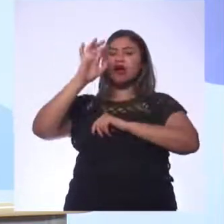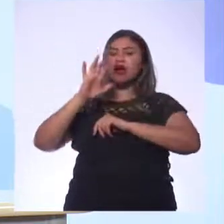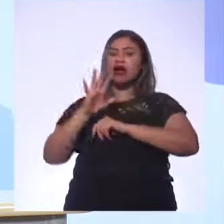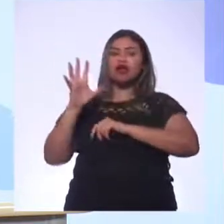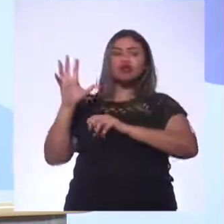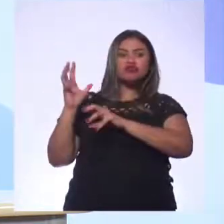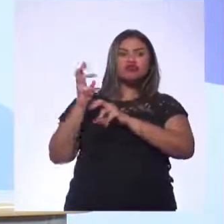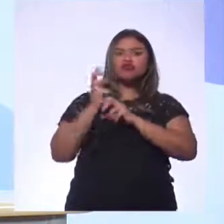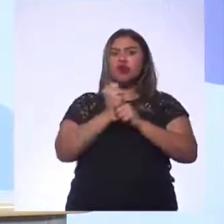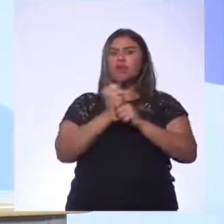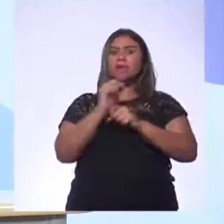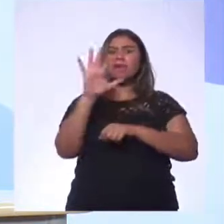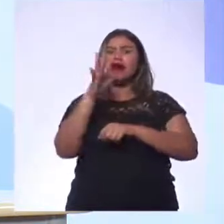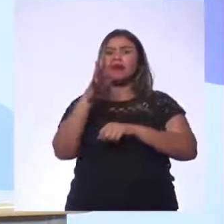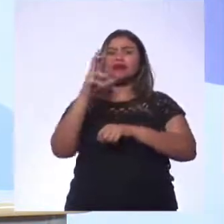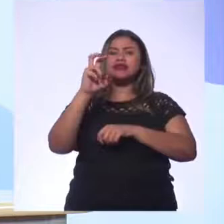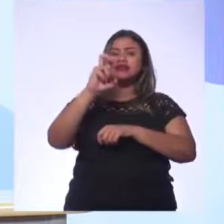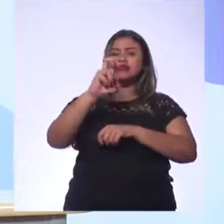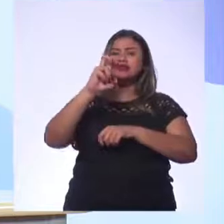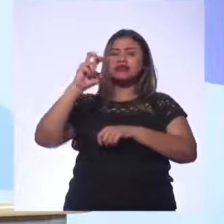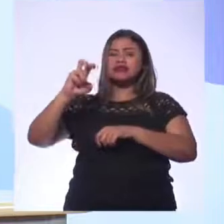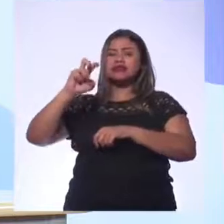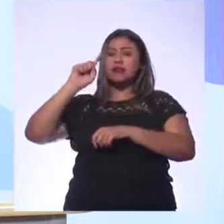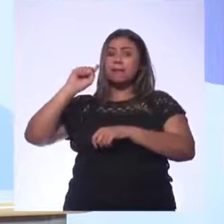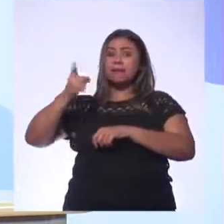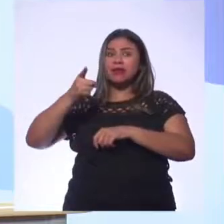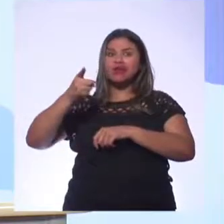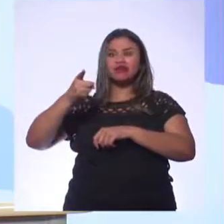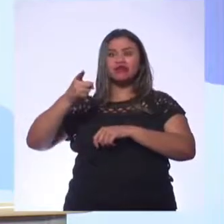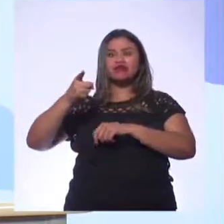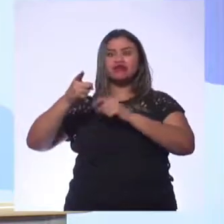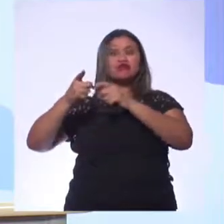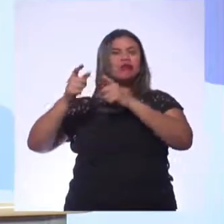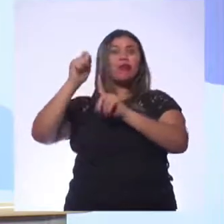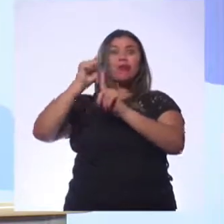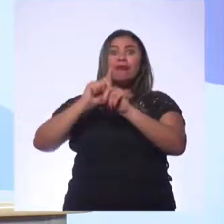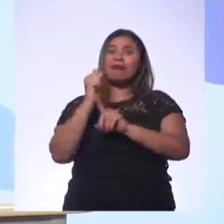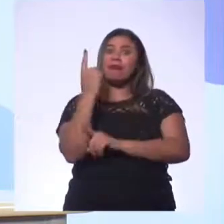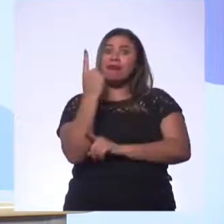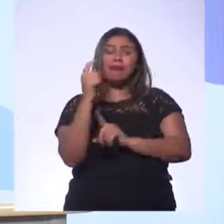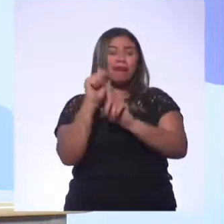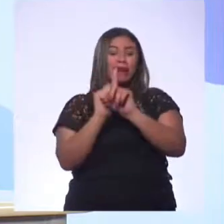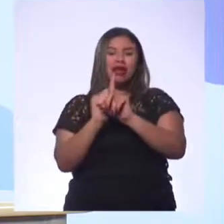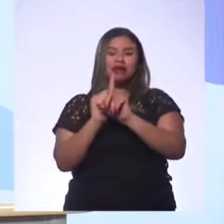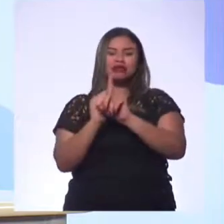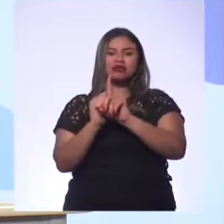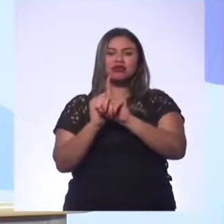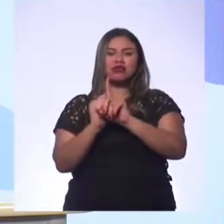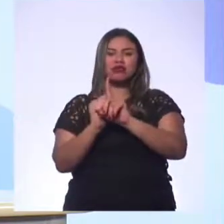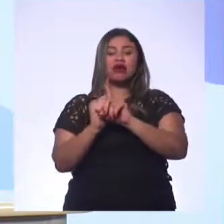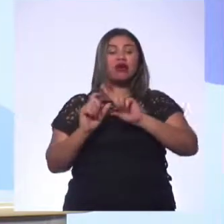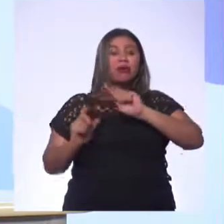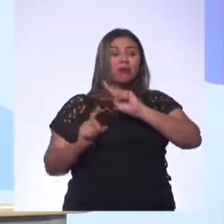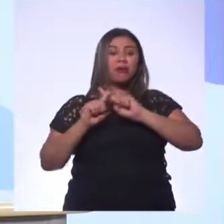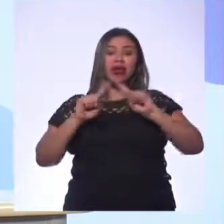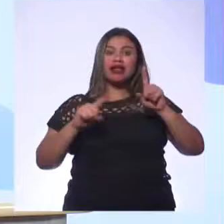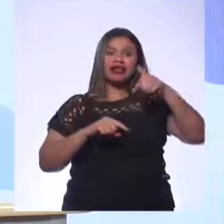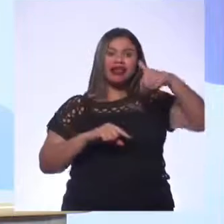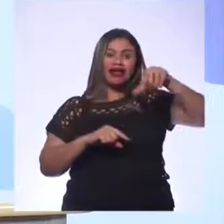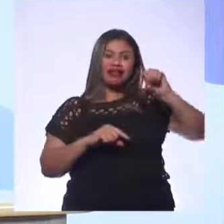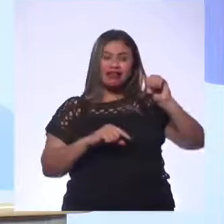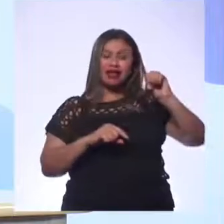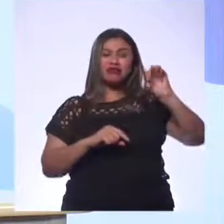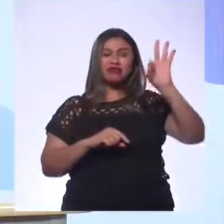a 55 mil reais por mês, enquanto 60%, 70% da